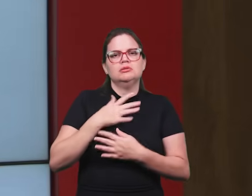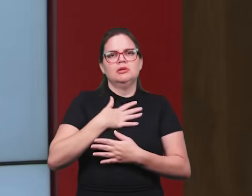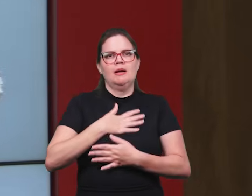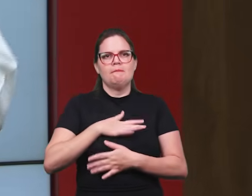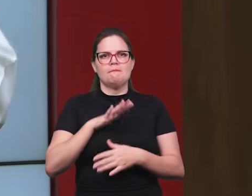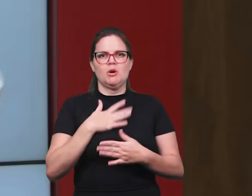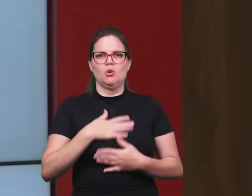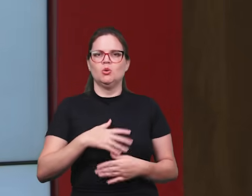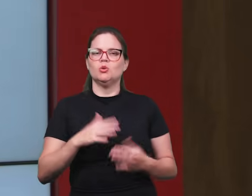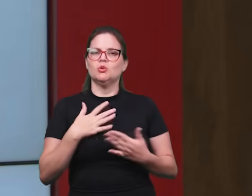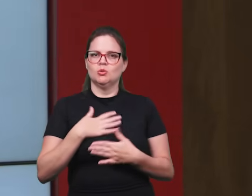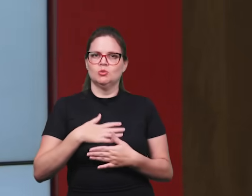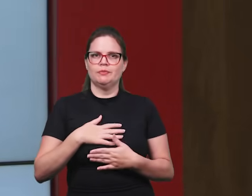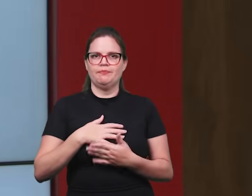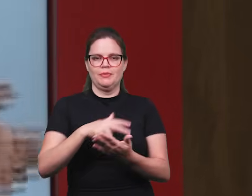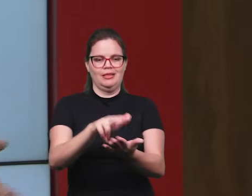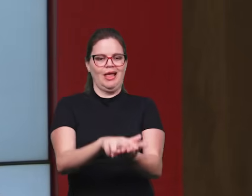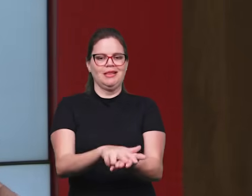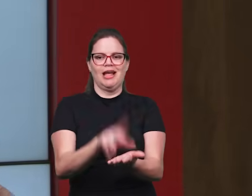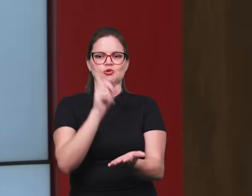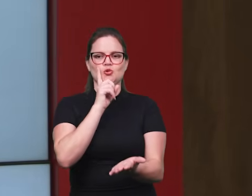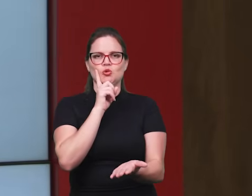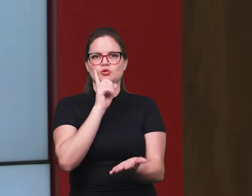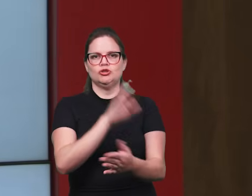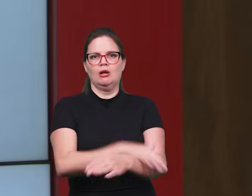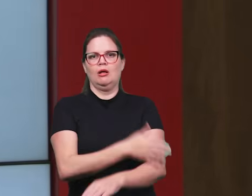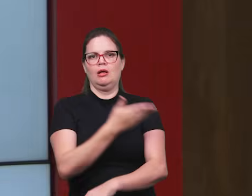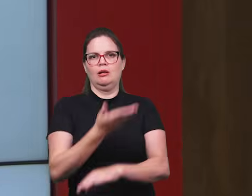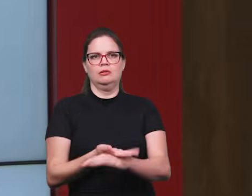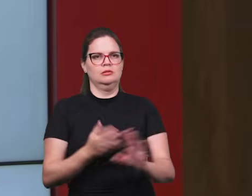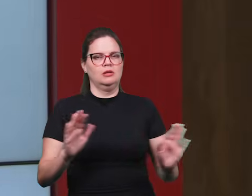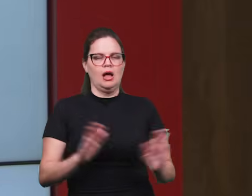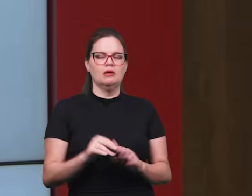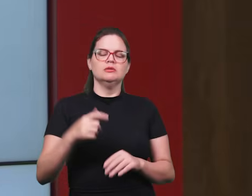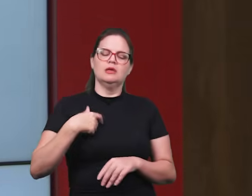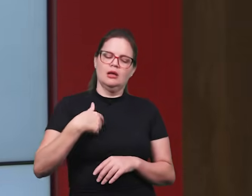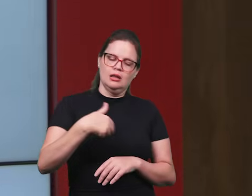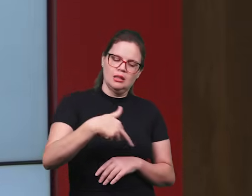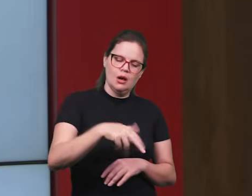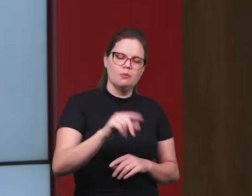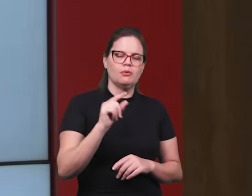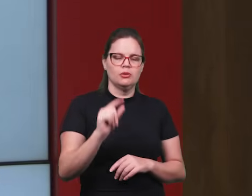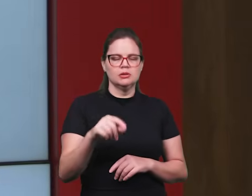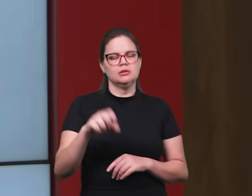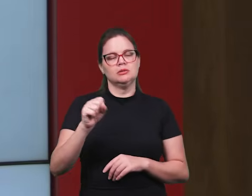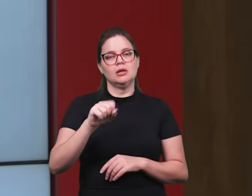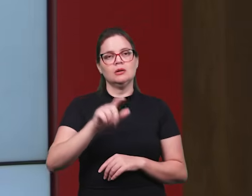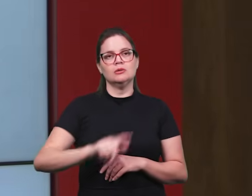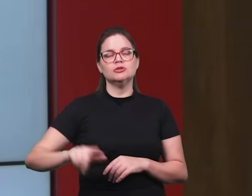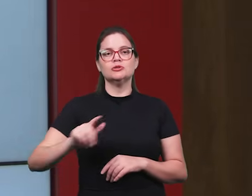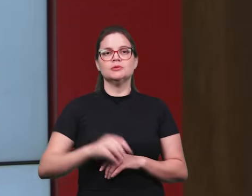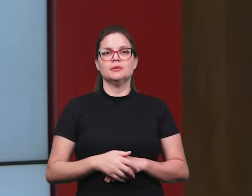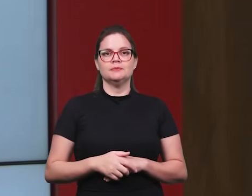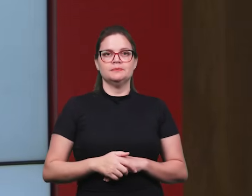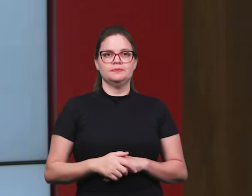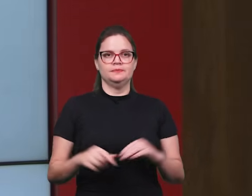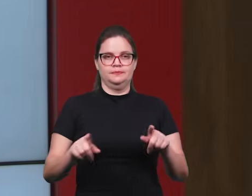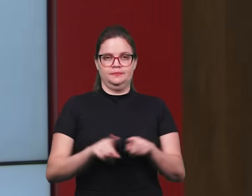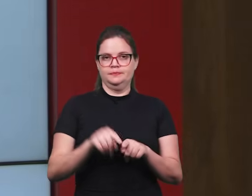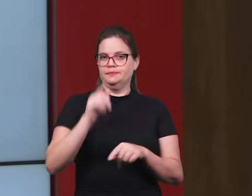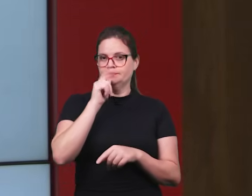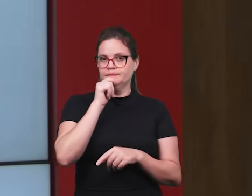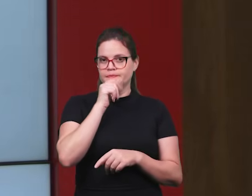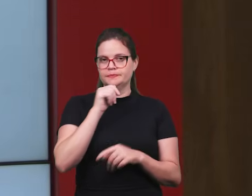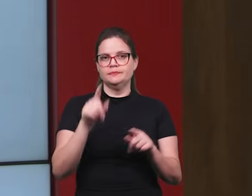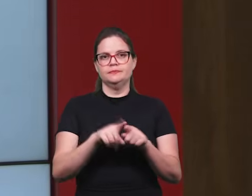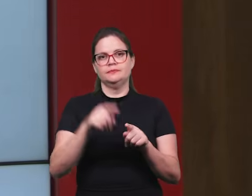repouso assim, não um repouso absoluto, que senão você tem o risco de ter trombose. Então você tem que caminhar, essas coisas todinho. E